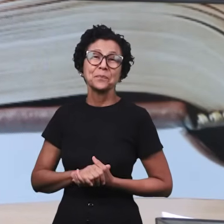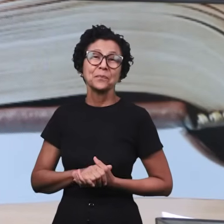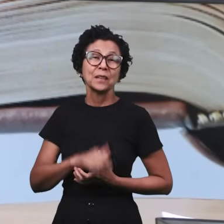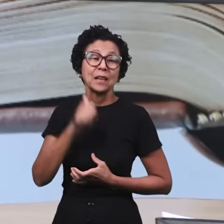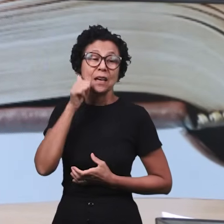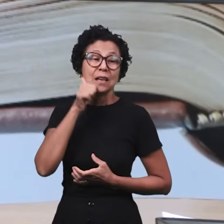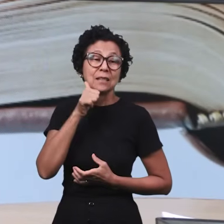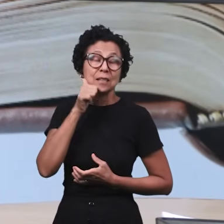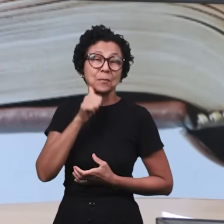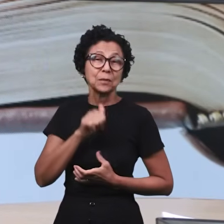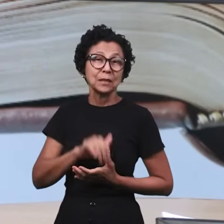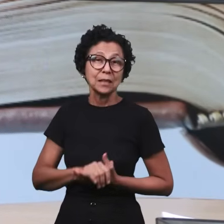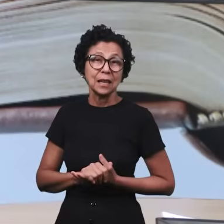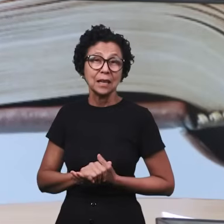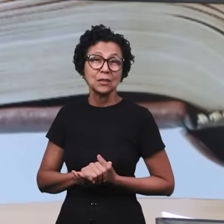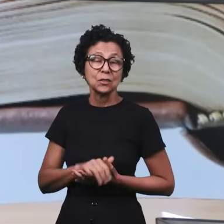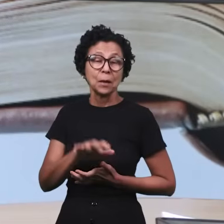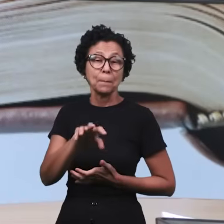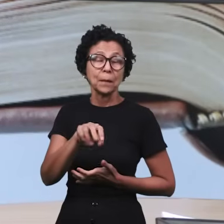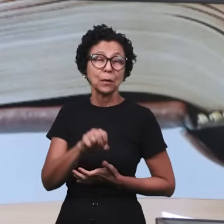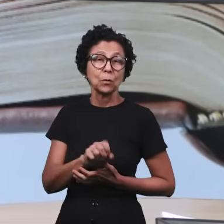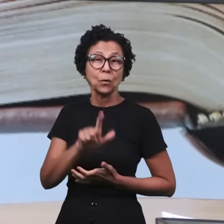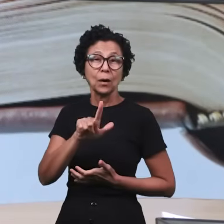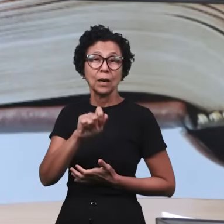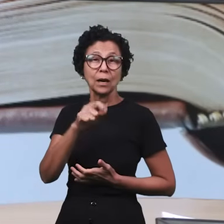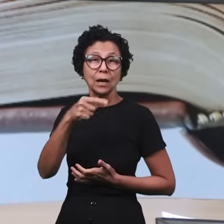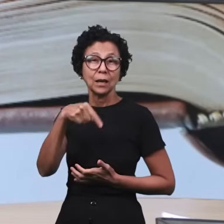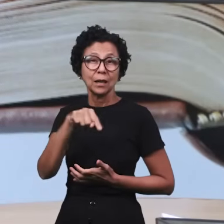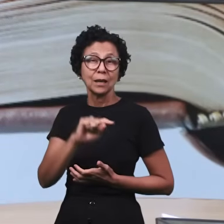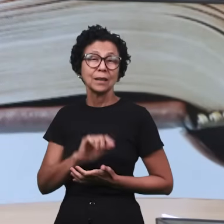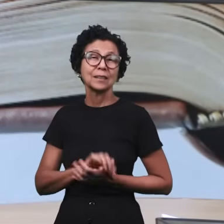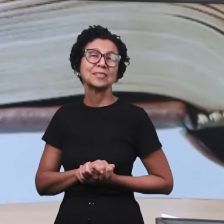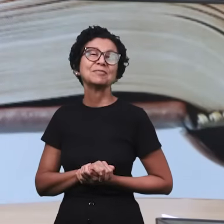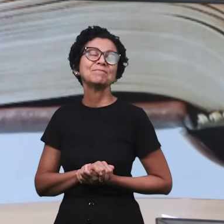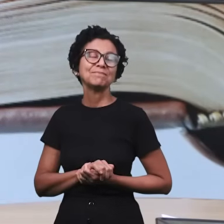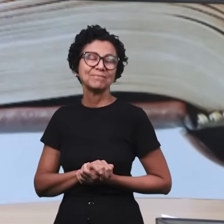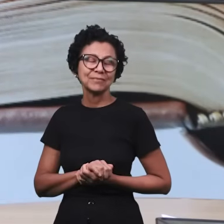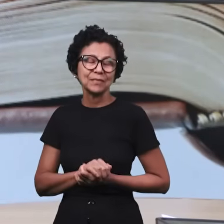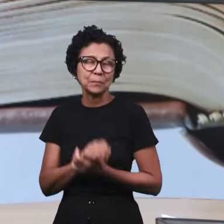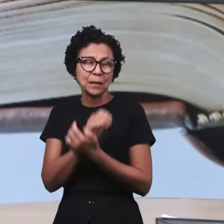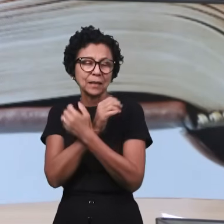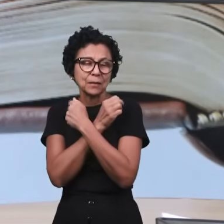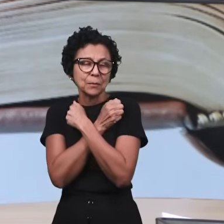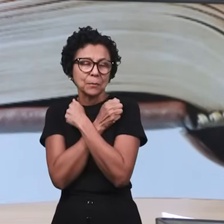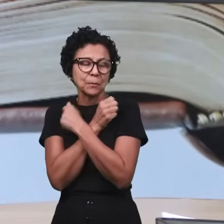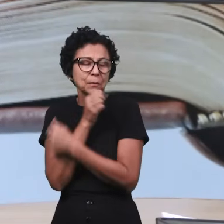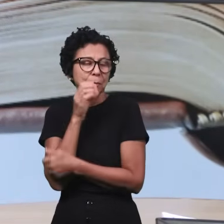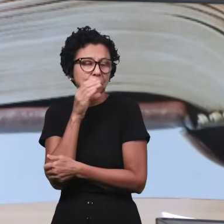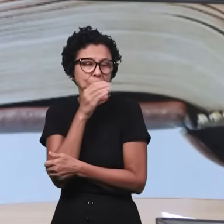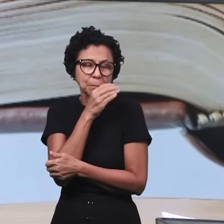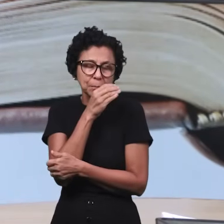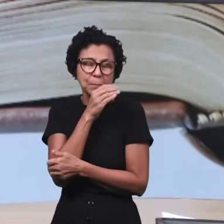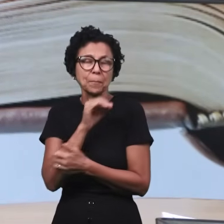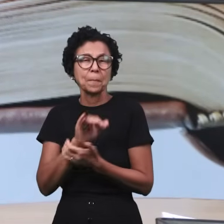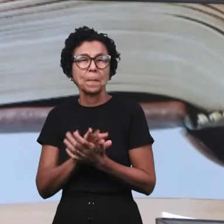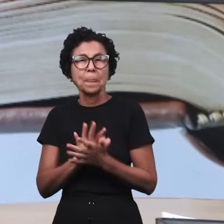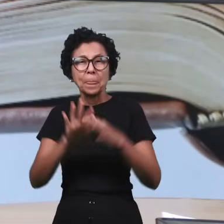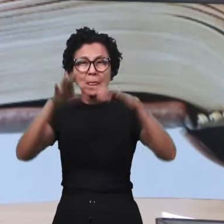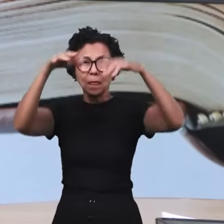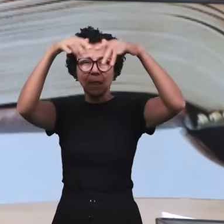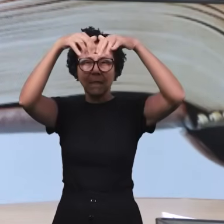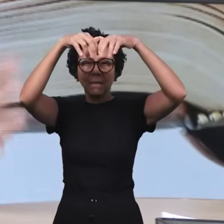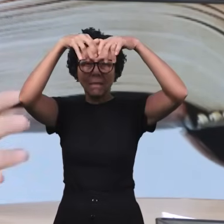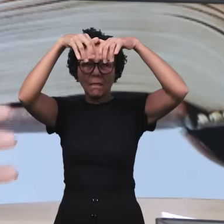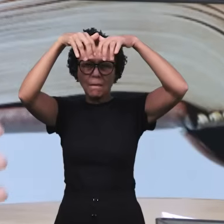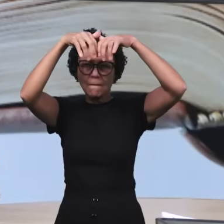a lã. A lã serve para aquecer, então ela não teme isso. A neve vai falar de momentos